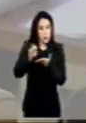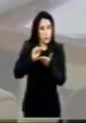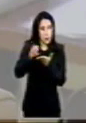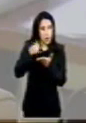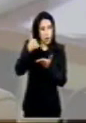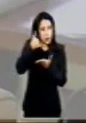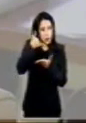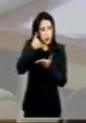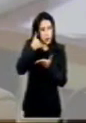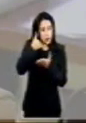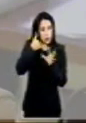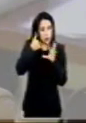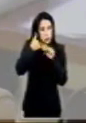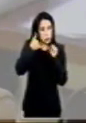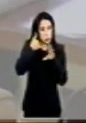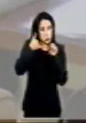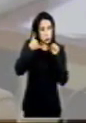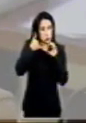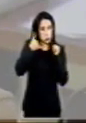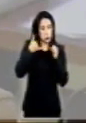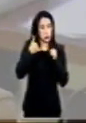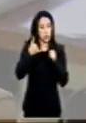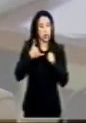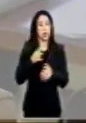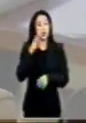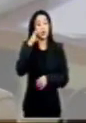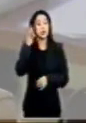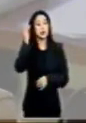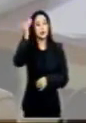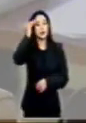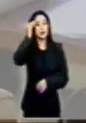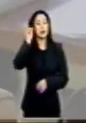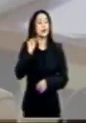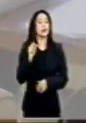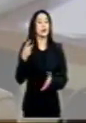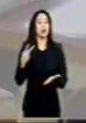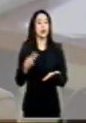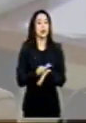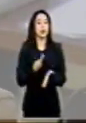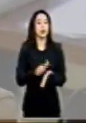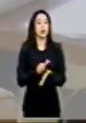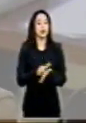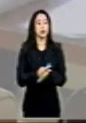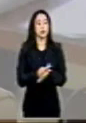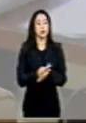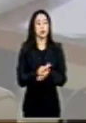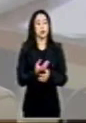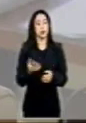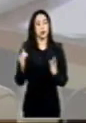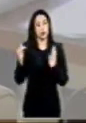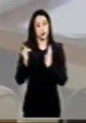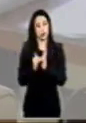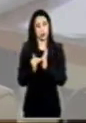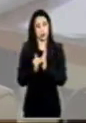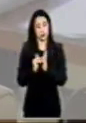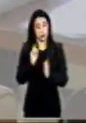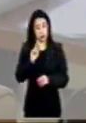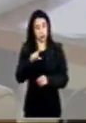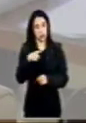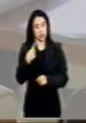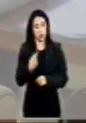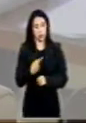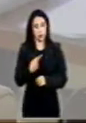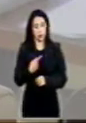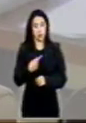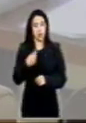inexistência de indícios mínimos de ato ilícito atribuível a parlamentares. E, em seguida, no dia 30